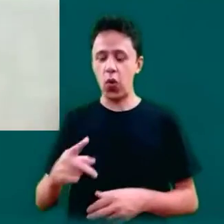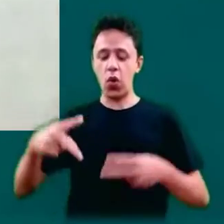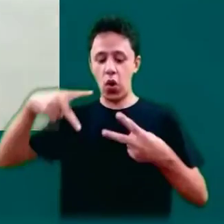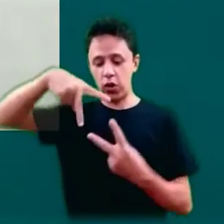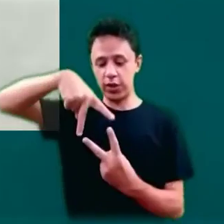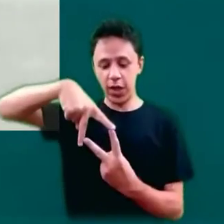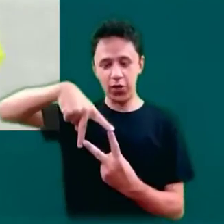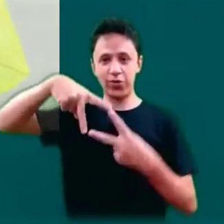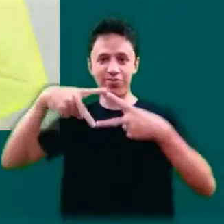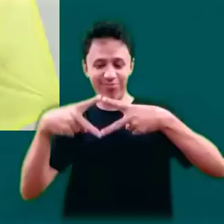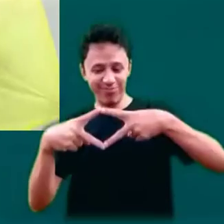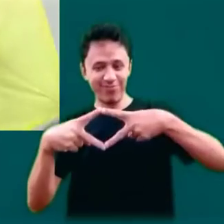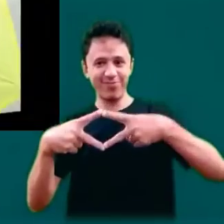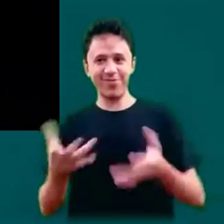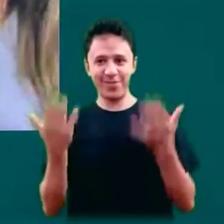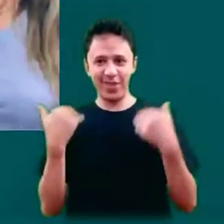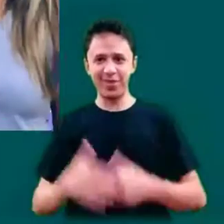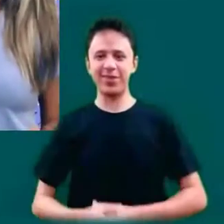um losango. Vamos lá?